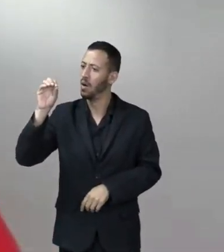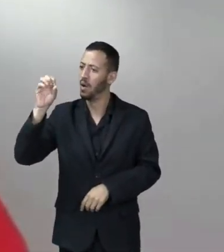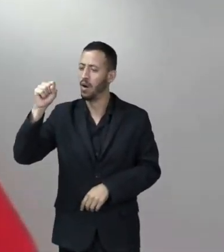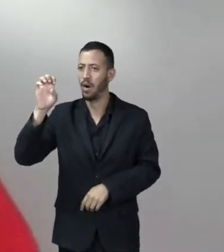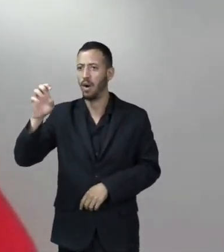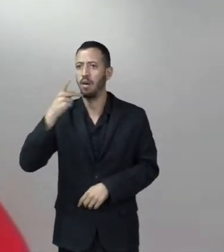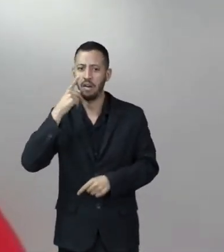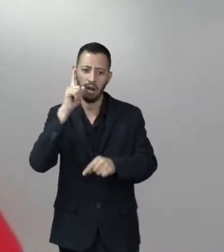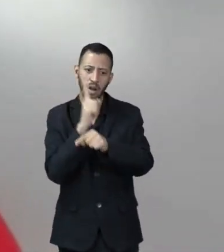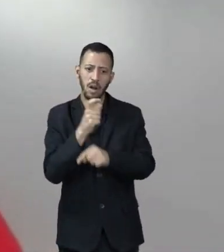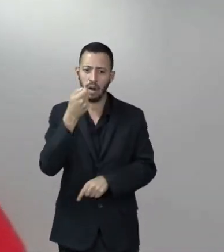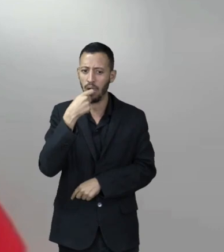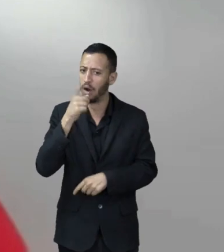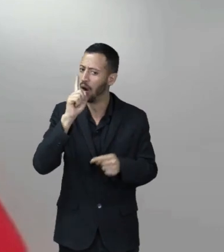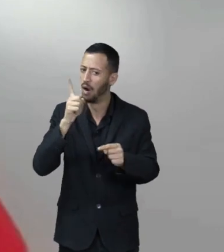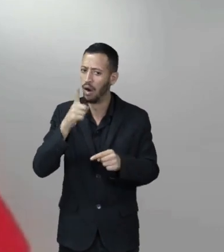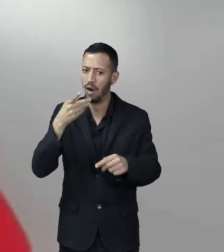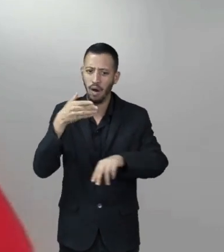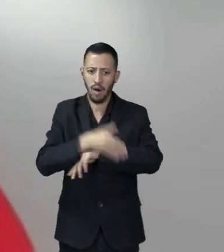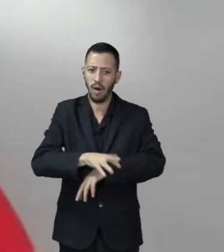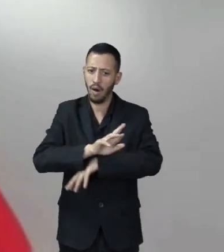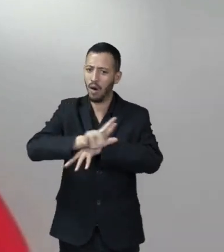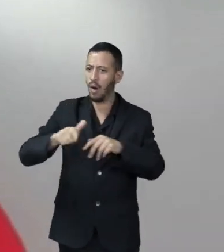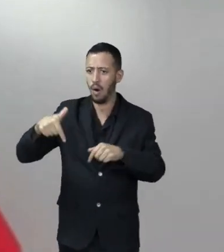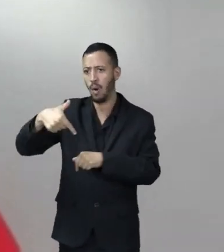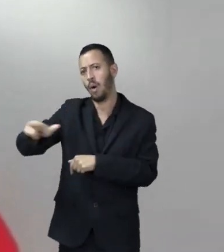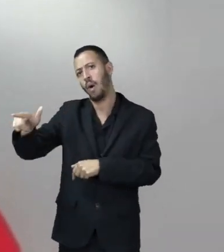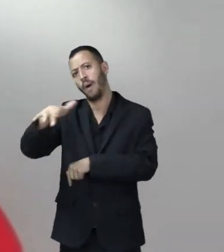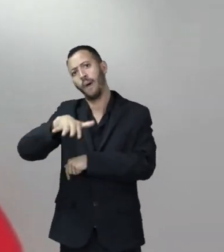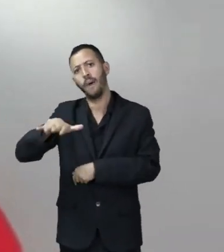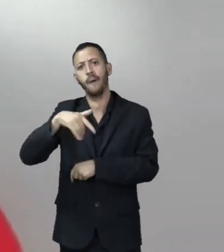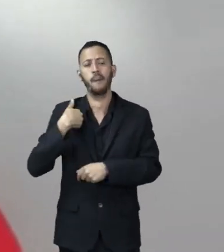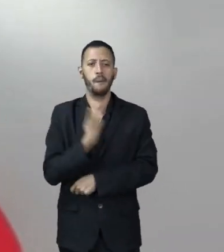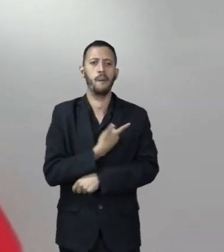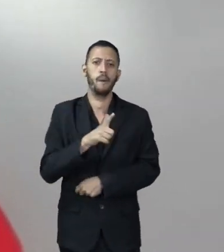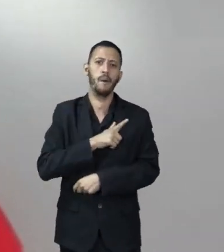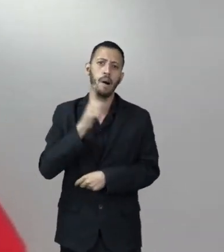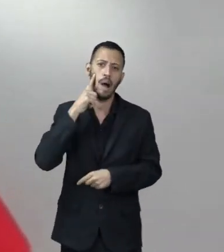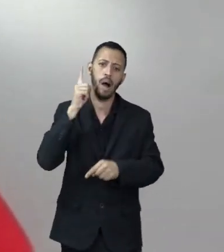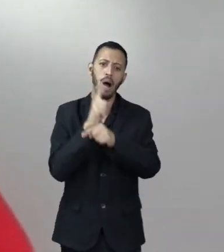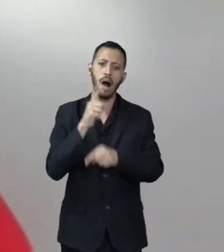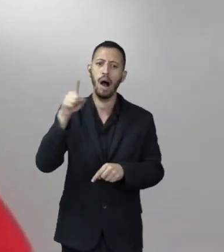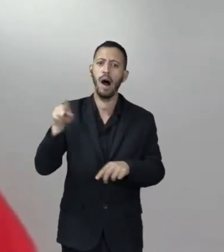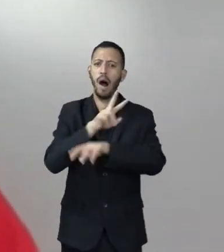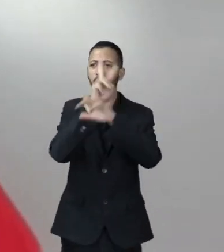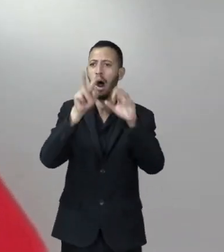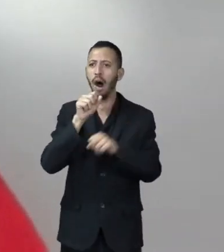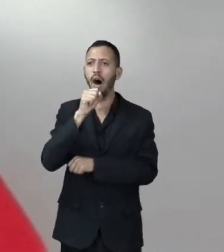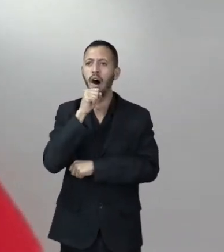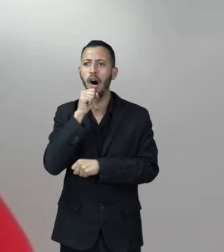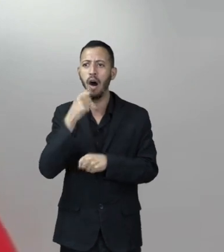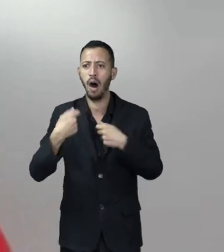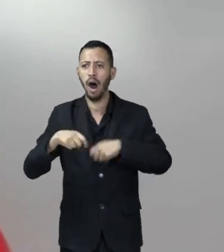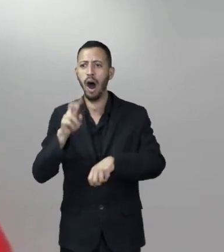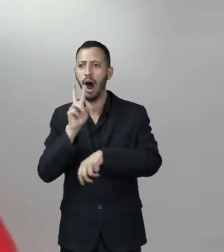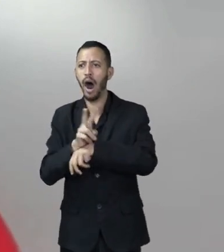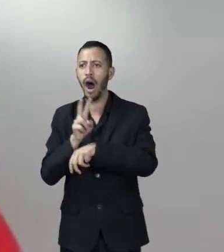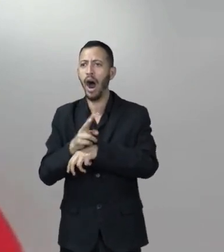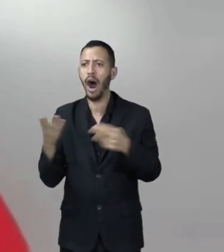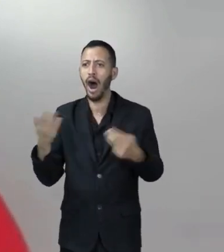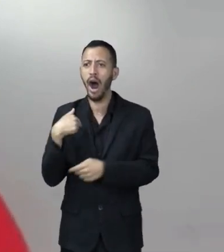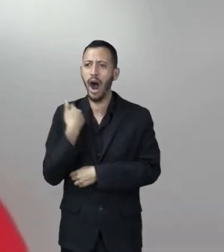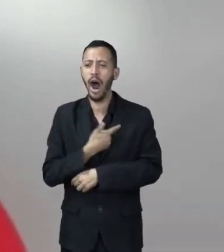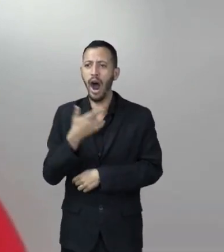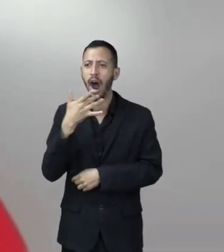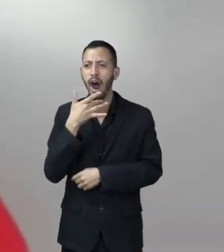de diagnóstico médico, a gente não interferiu em nenhuma outra área, né? E a gente pegou aquele lema da vovó, que é melhor prevenir do que remediar. Então, olha